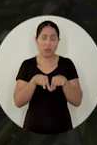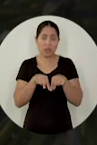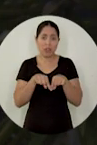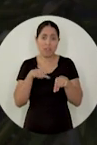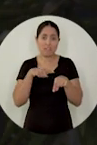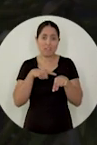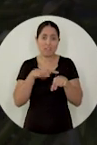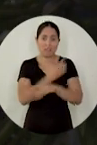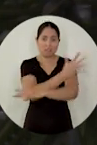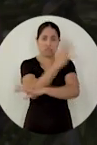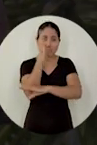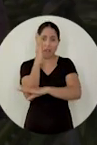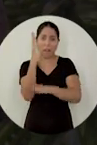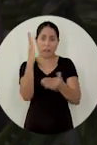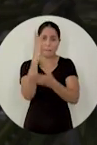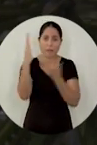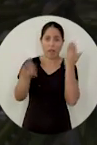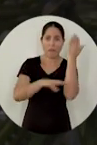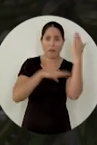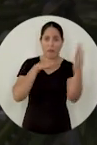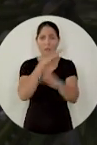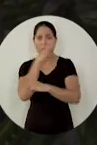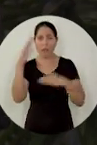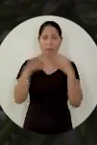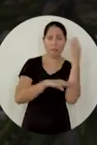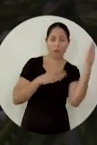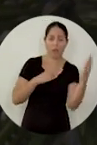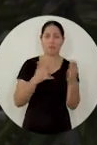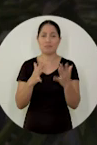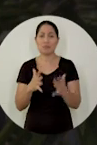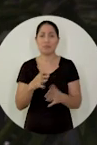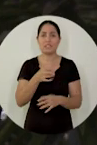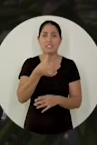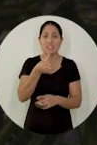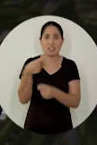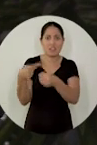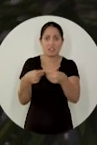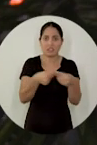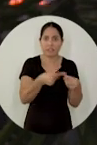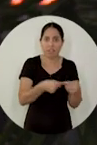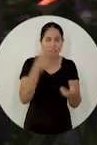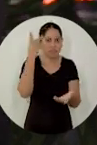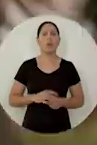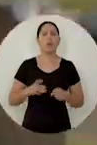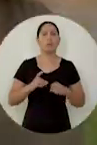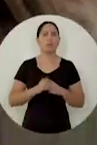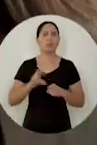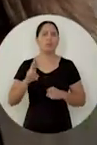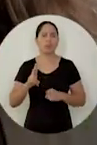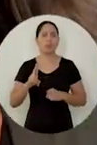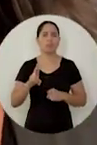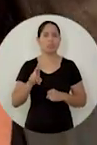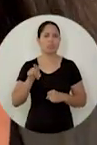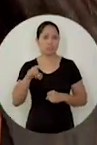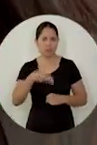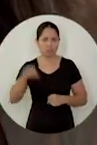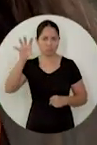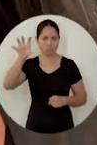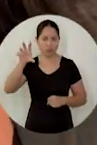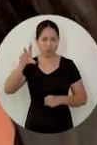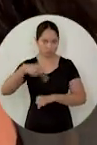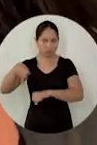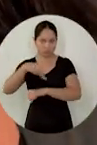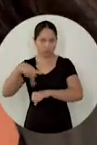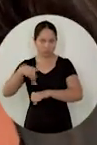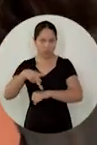Amazônia nas últimas 3 décadas. Isso equivale a 6 cidades de São Paulo. Doutor Alberto, o senhor que